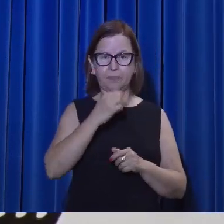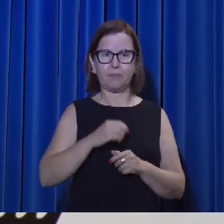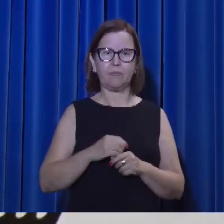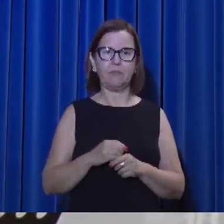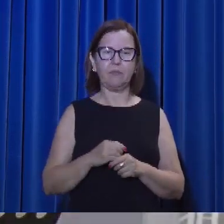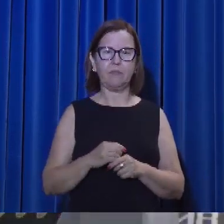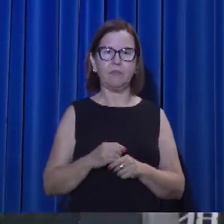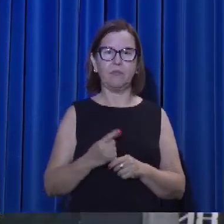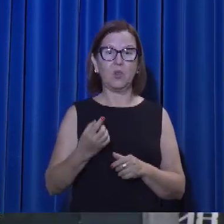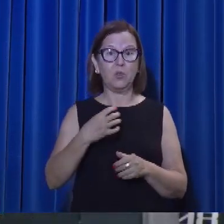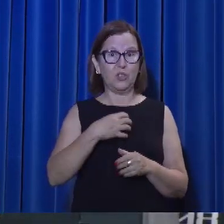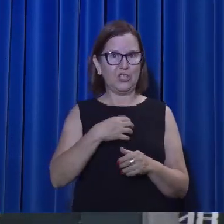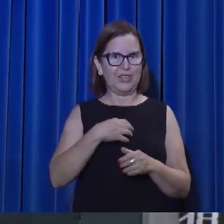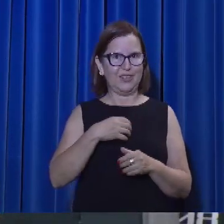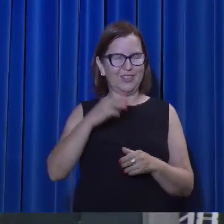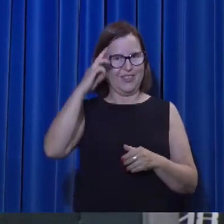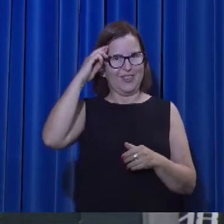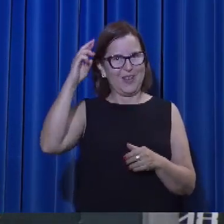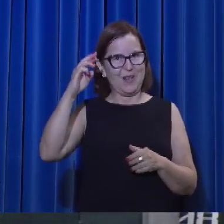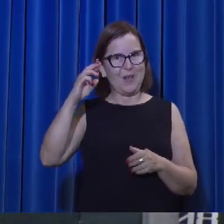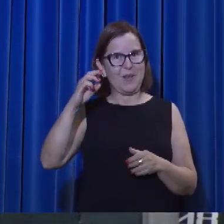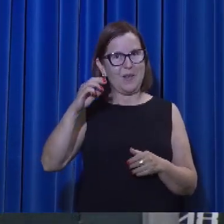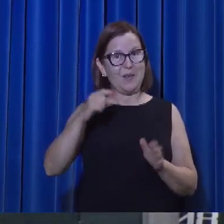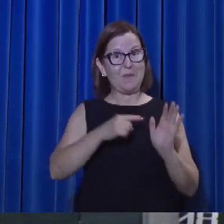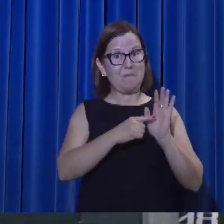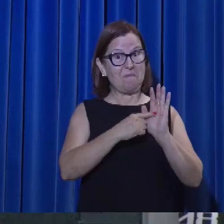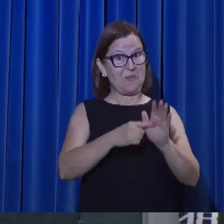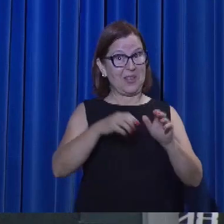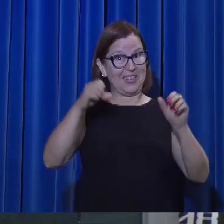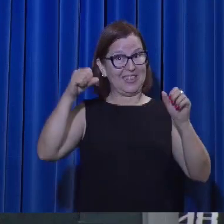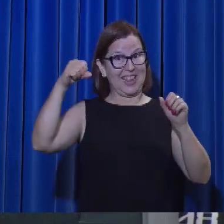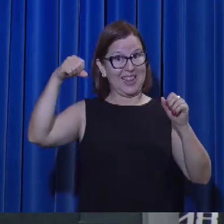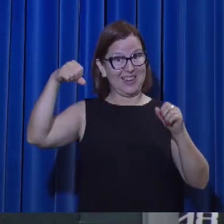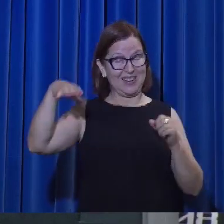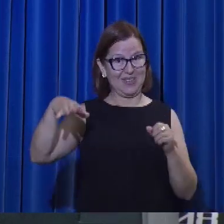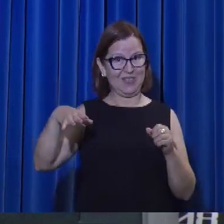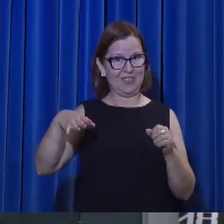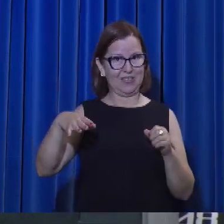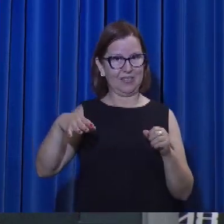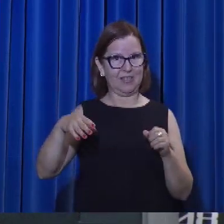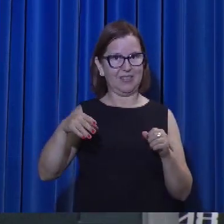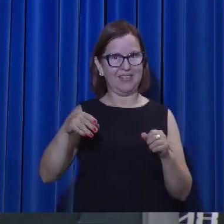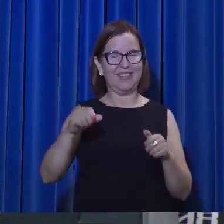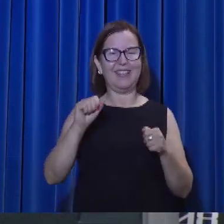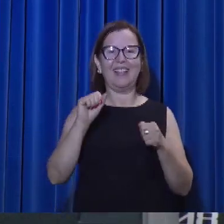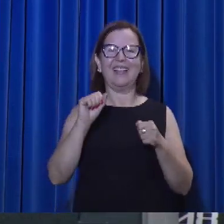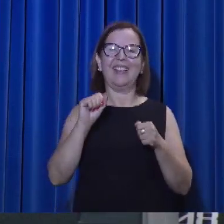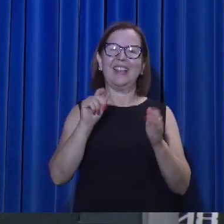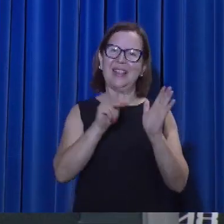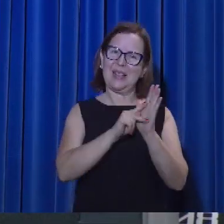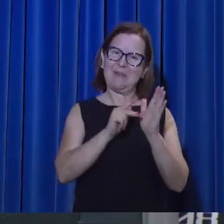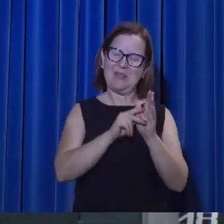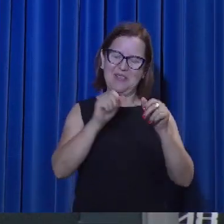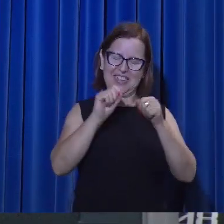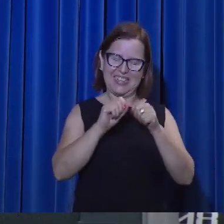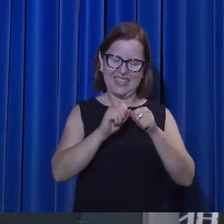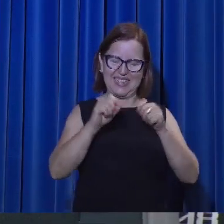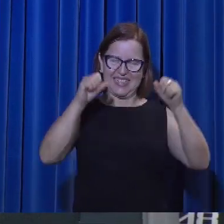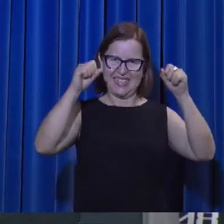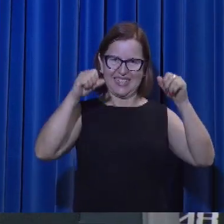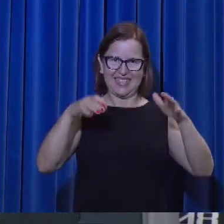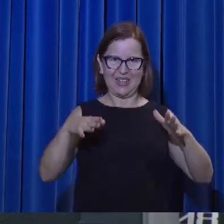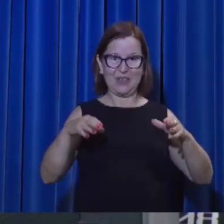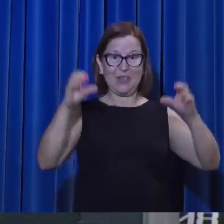E uma forma que o Senhor mostra a sua luz com maior força é na própria criação, como nós citamos o Salmo 19 há pouco.